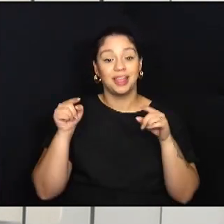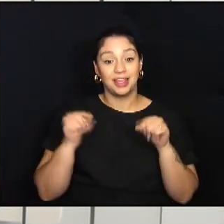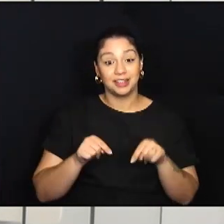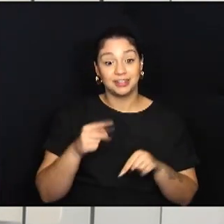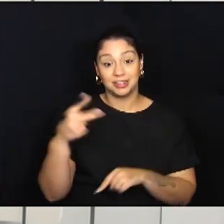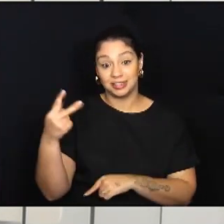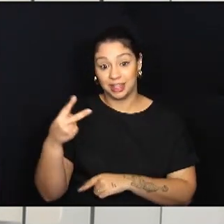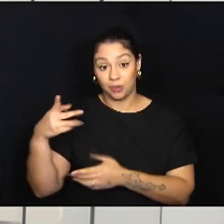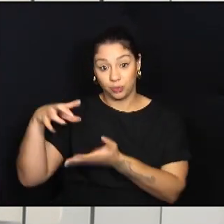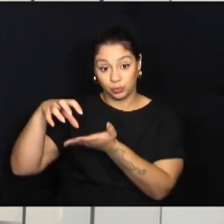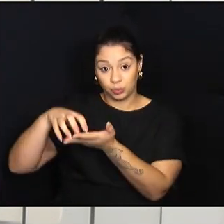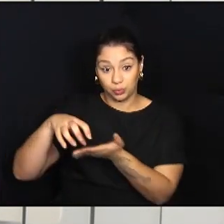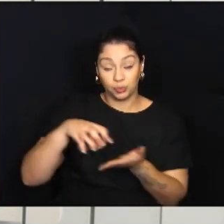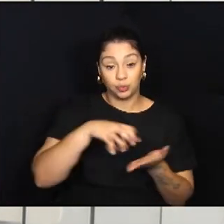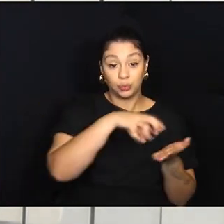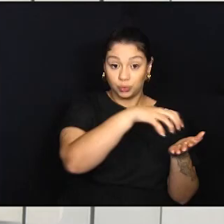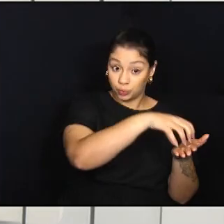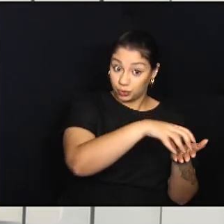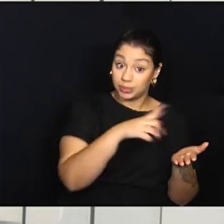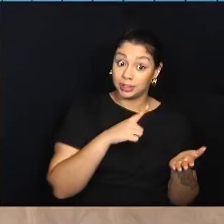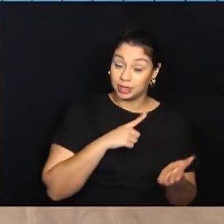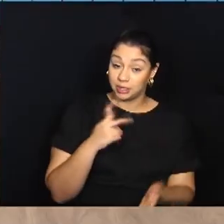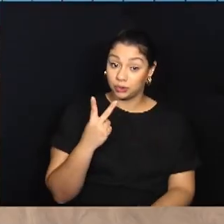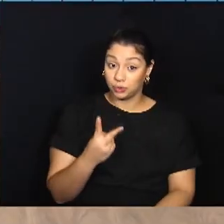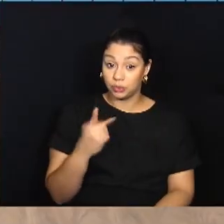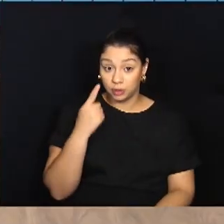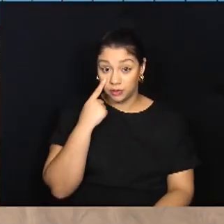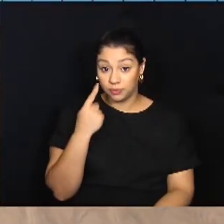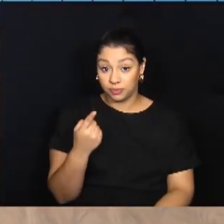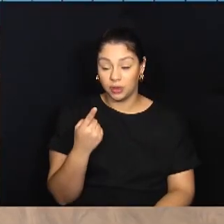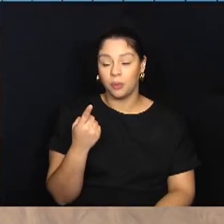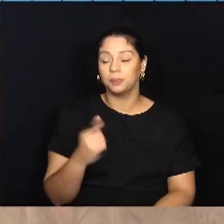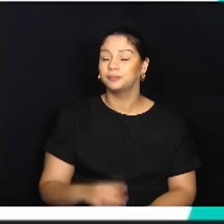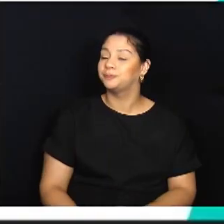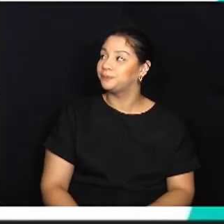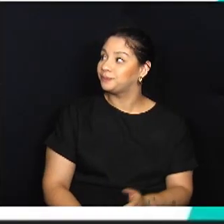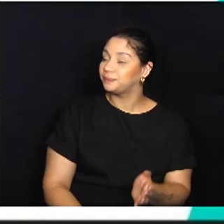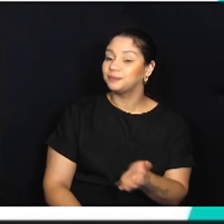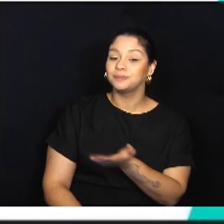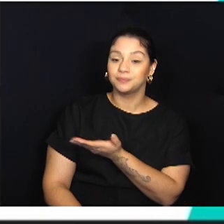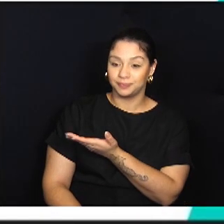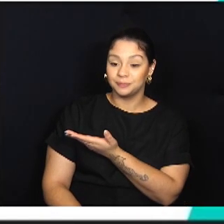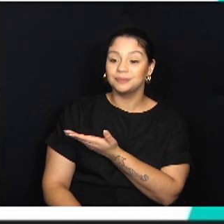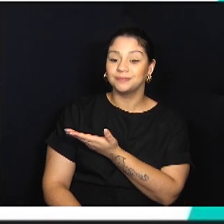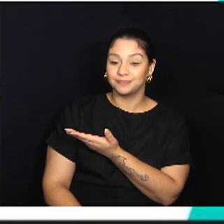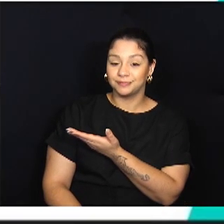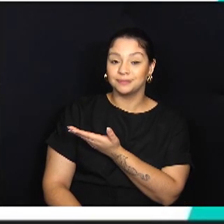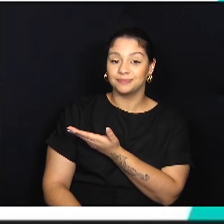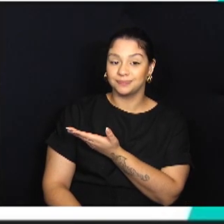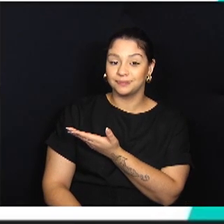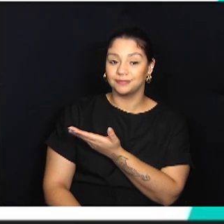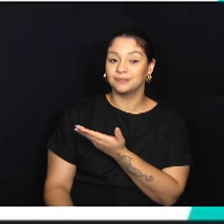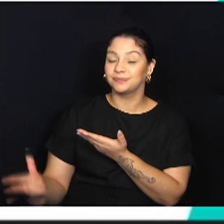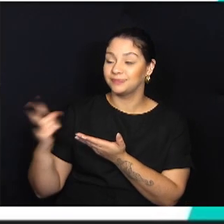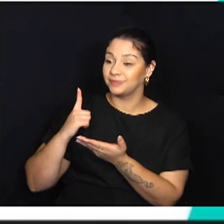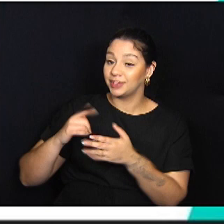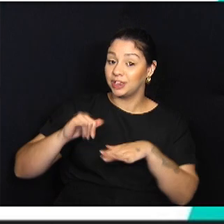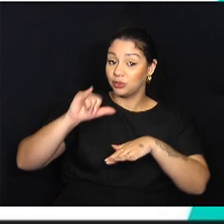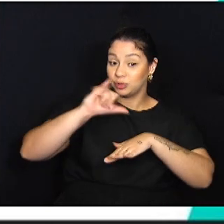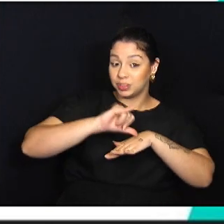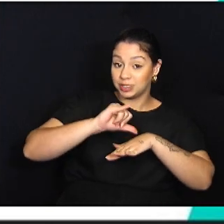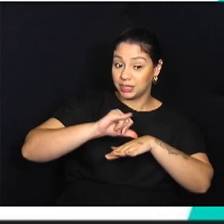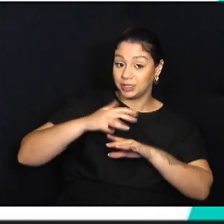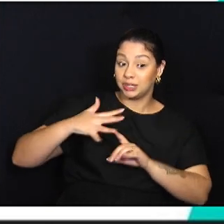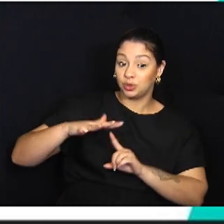unidade, são duas, portanto, aqui na cidade de Campinas. Olha só aqui na minha tela. Unidade número 1 fica na região central aqui do Bosque